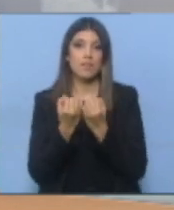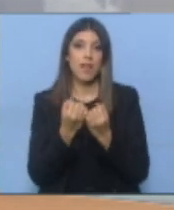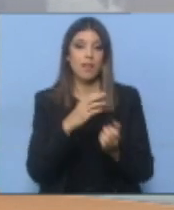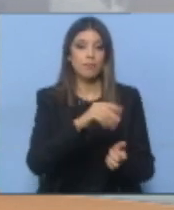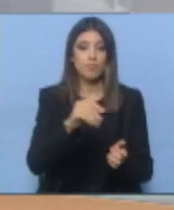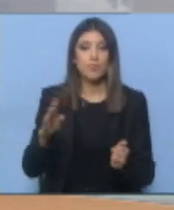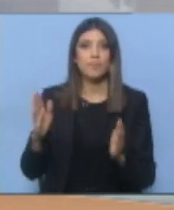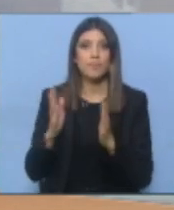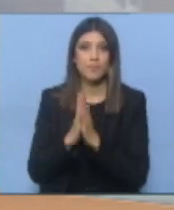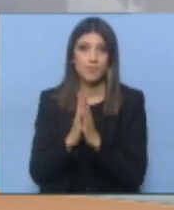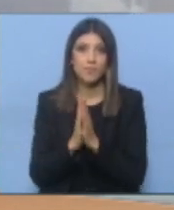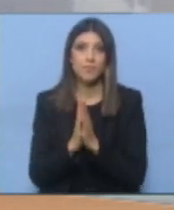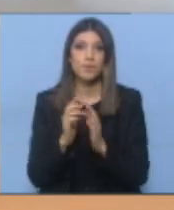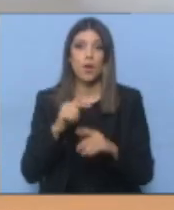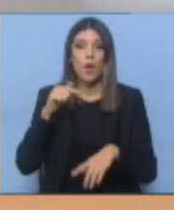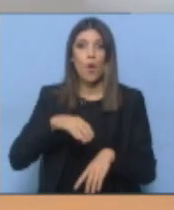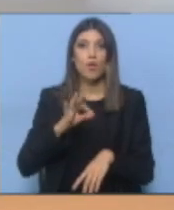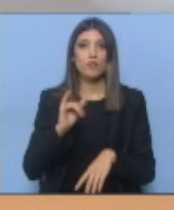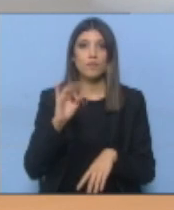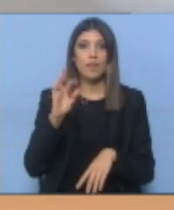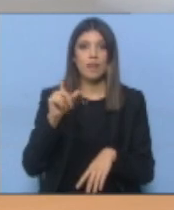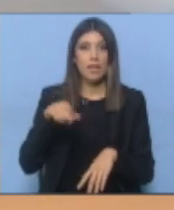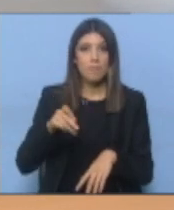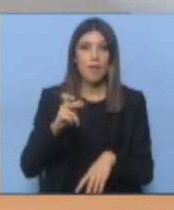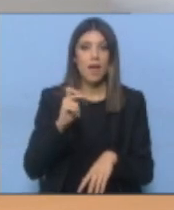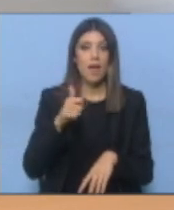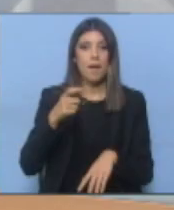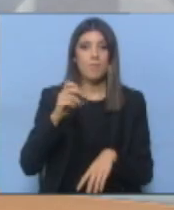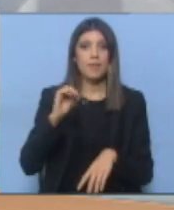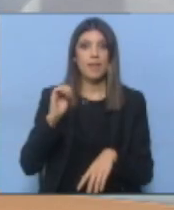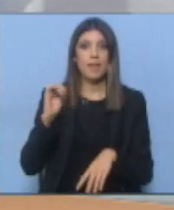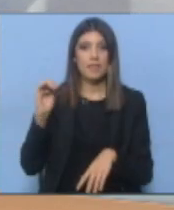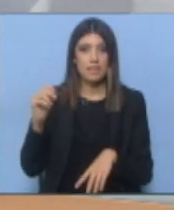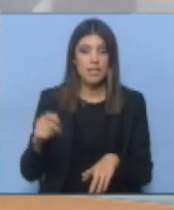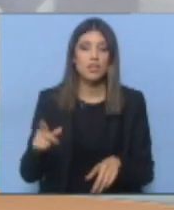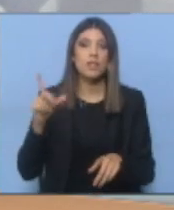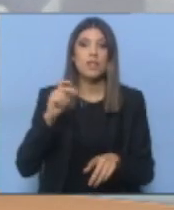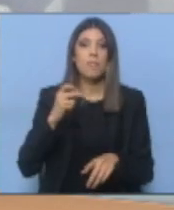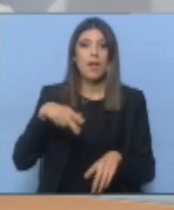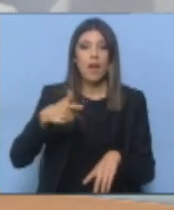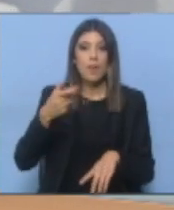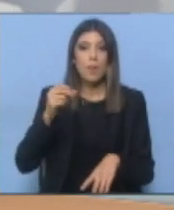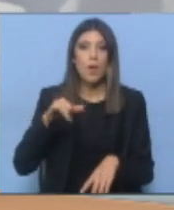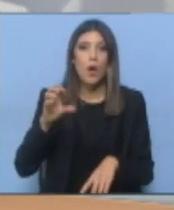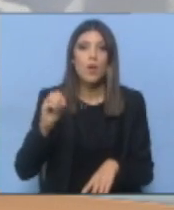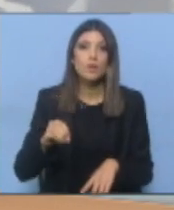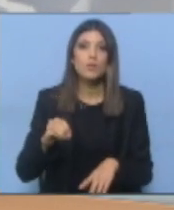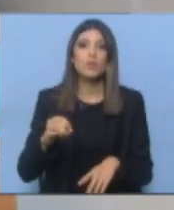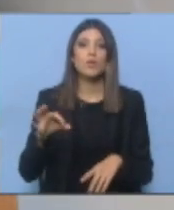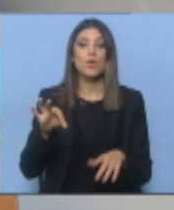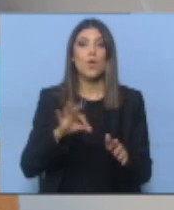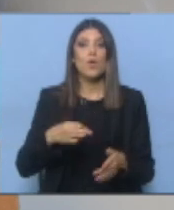temos connosco a Filipa Abcacis, da Unidade Internacional da Cáritas Portuguesa, e também António Santos Luís, do